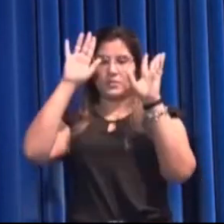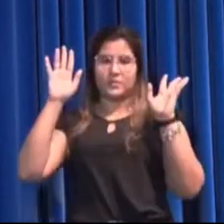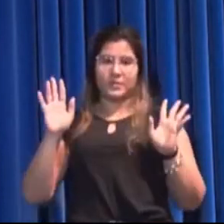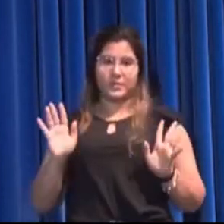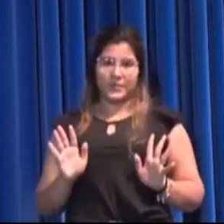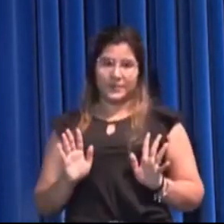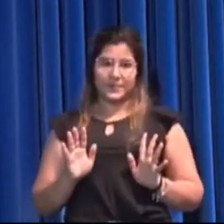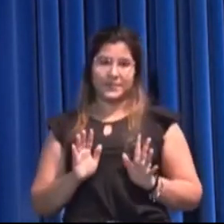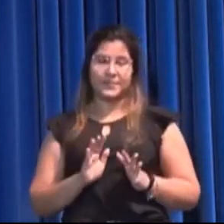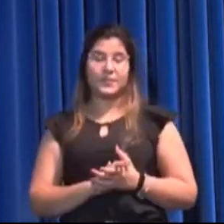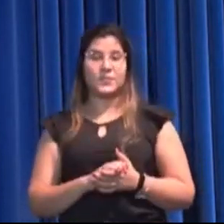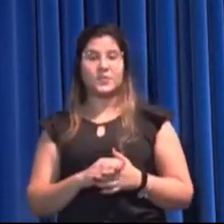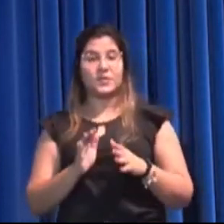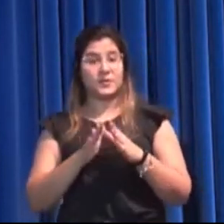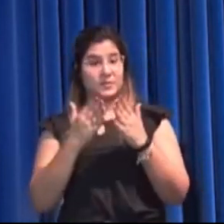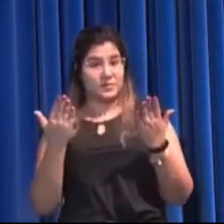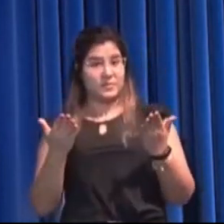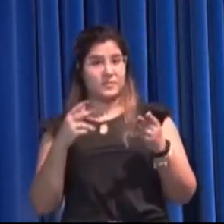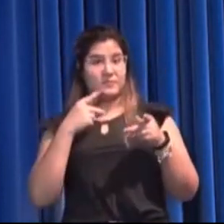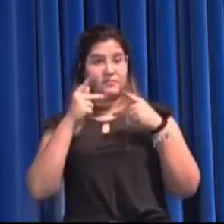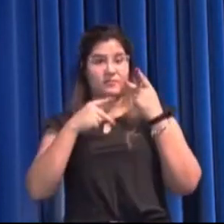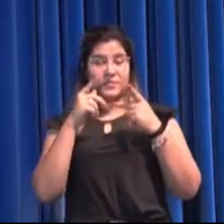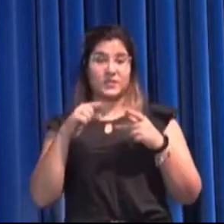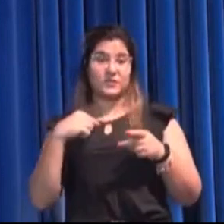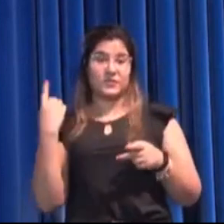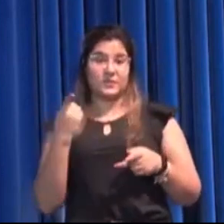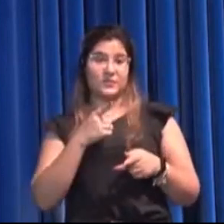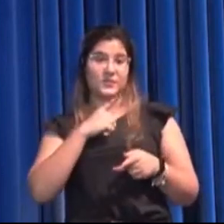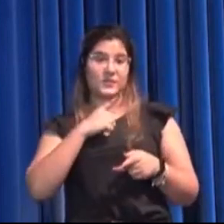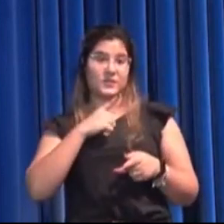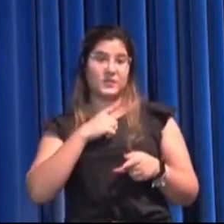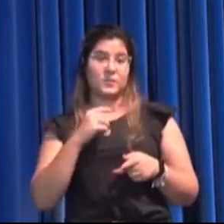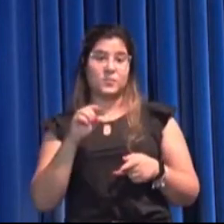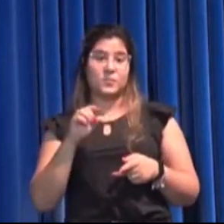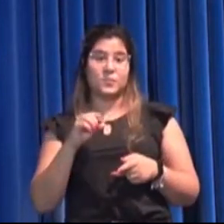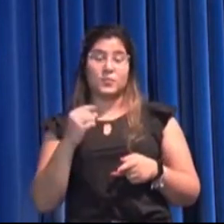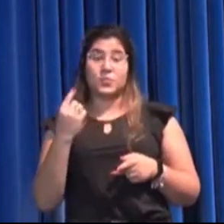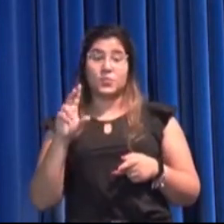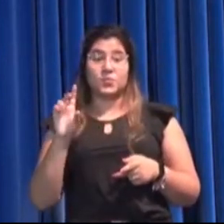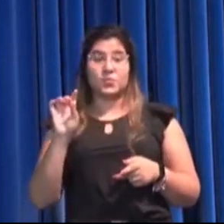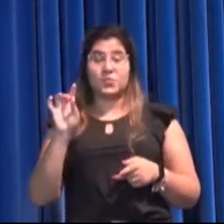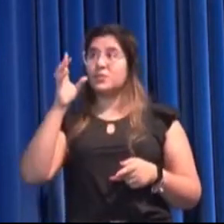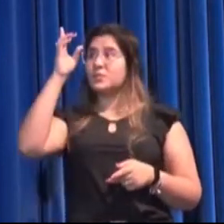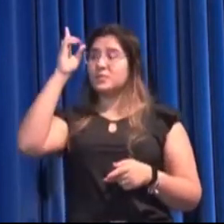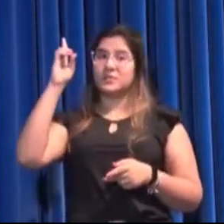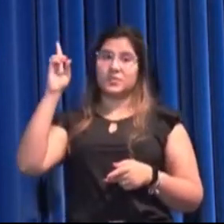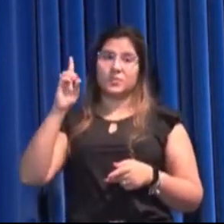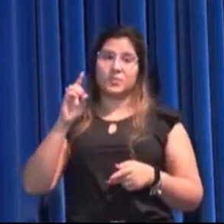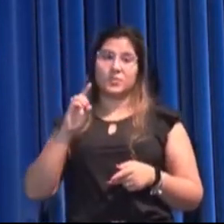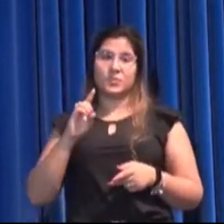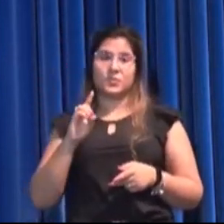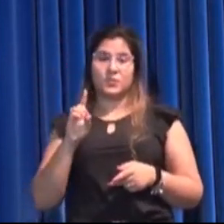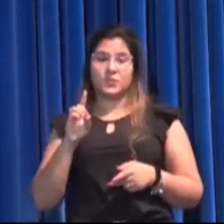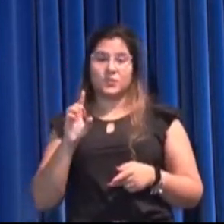A Bíblia nos diz que nós temos um só Deus e um só mediador.